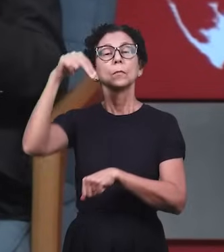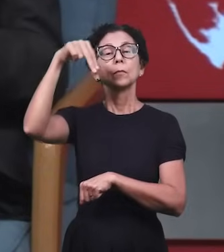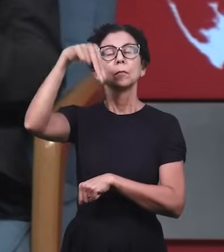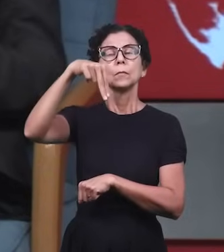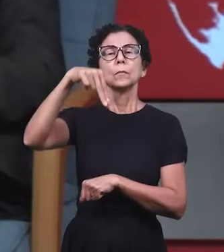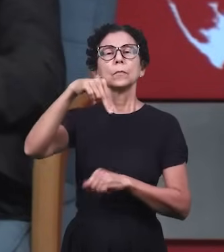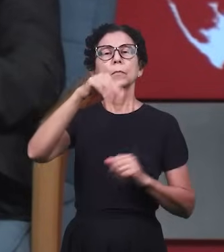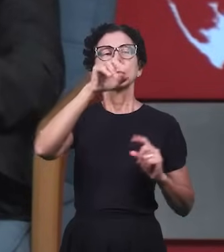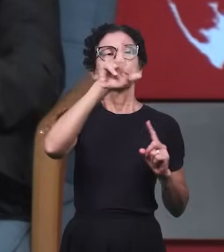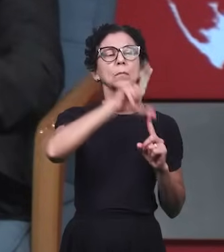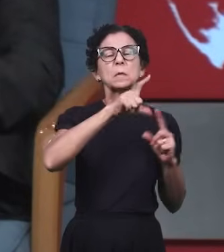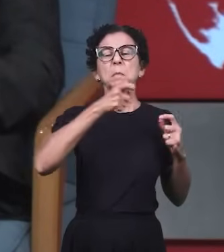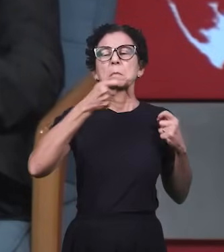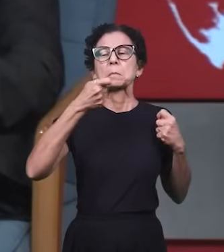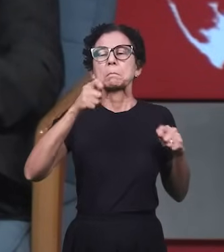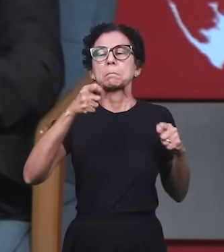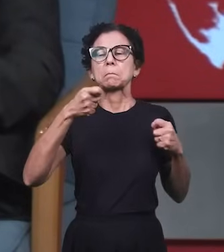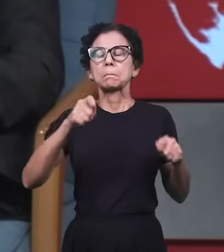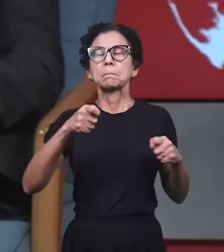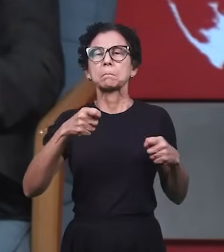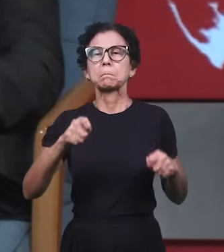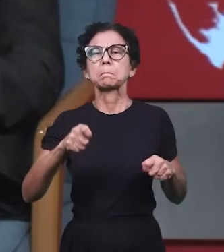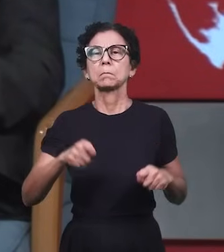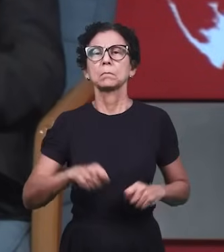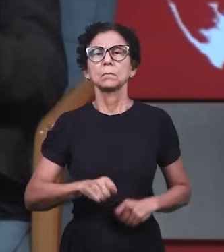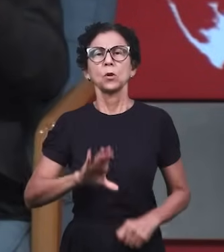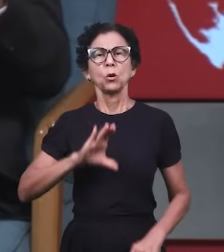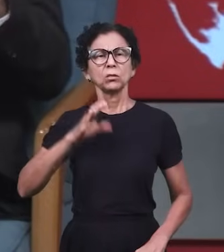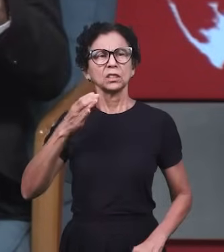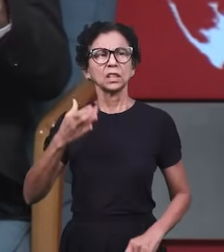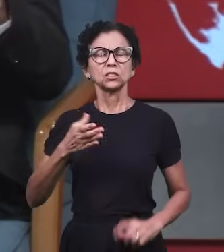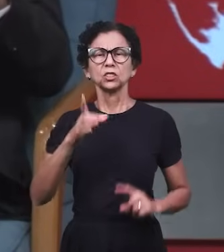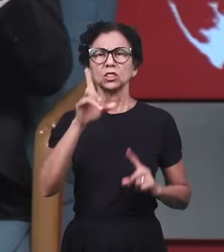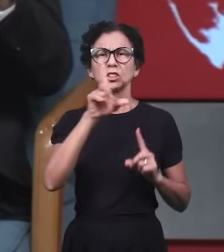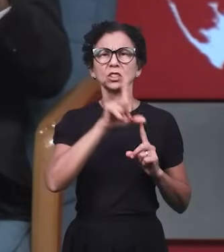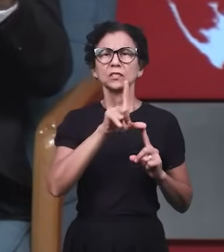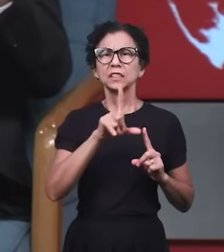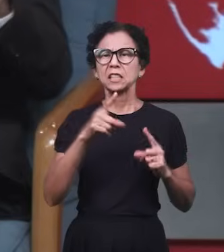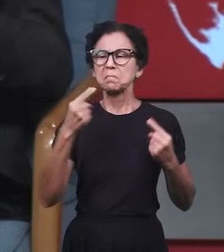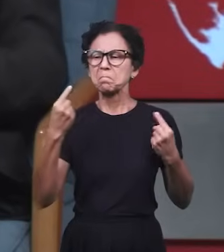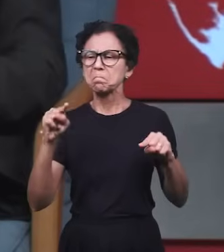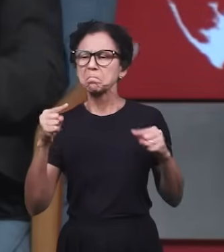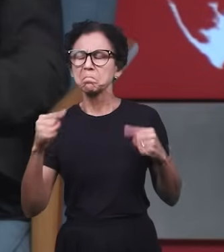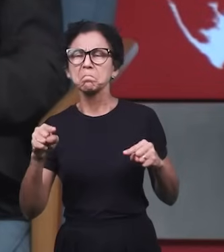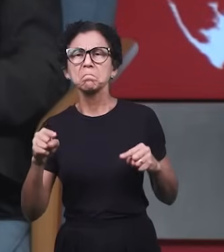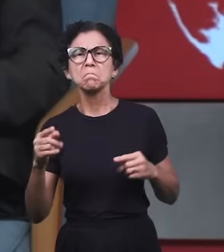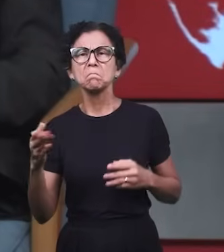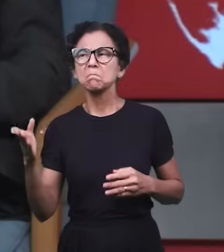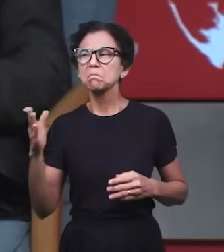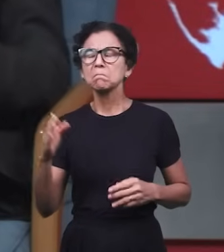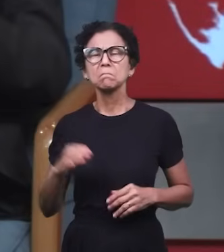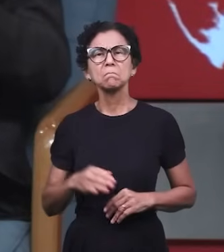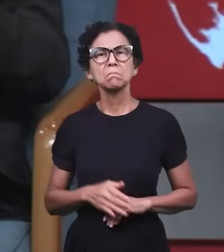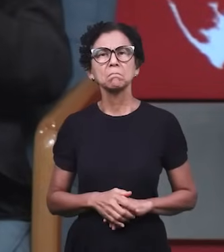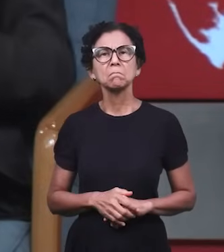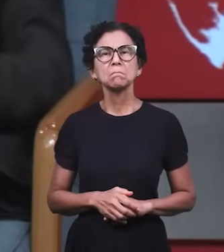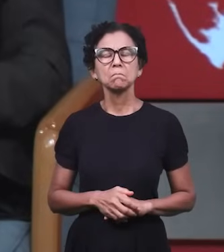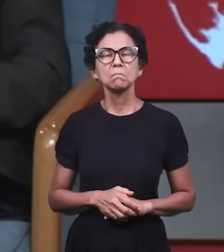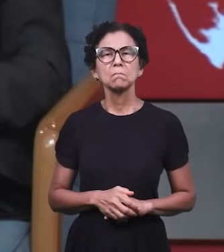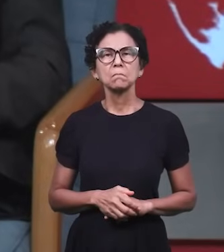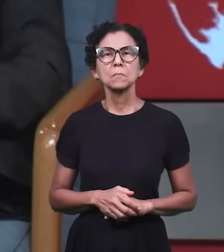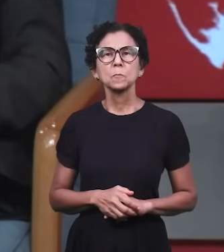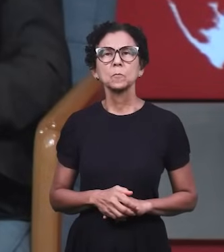que ousadia o adversário ir lá fazer aquela tentação a Jesus.